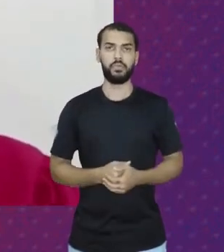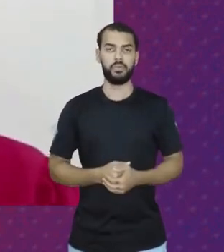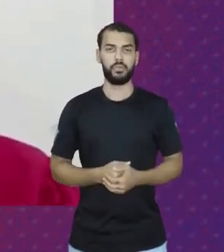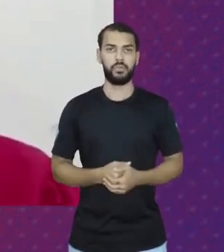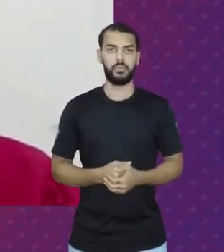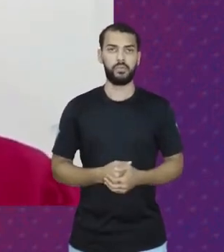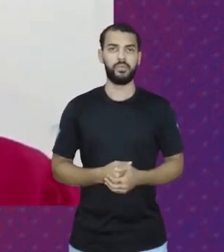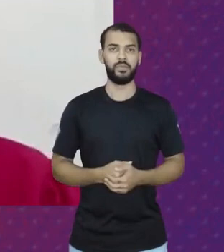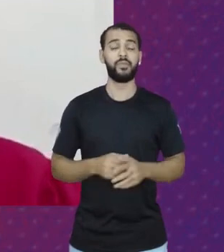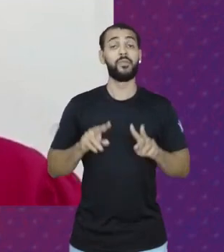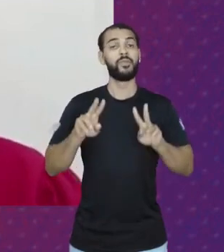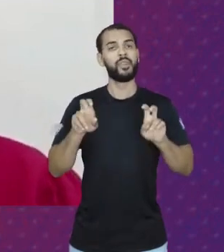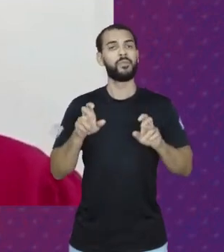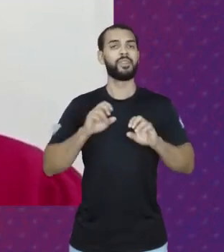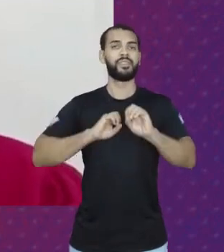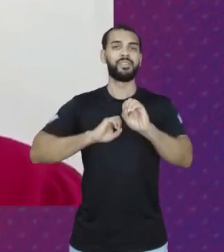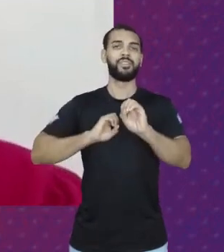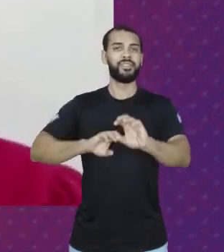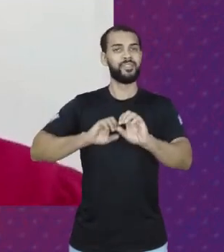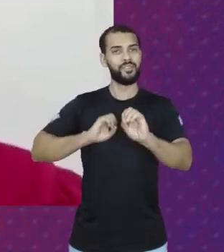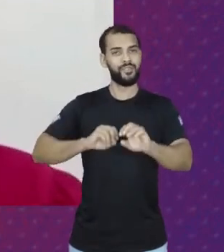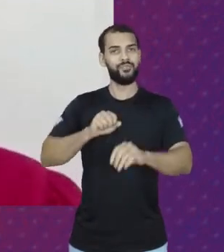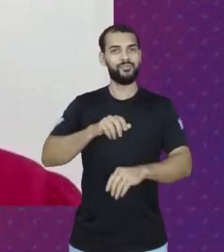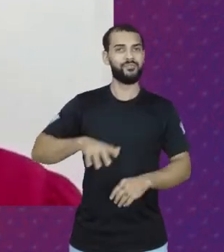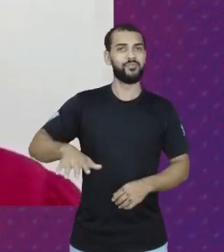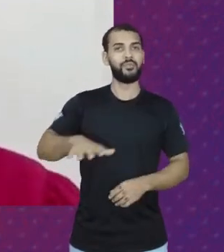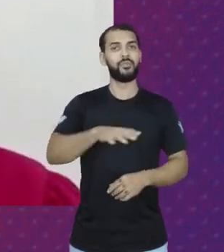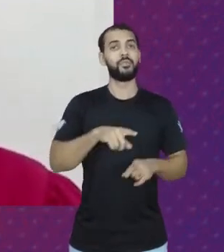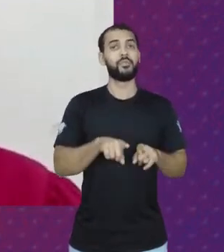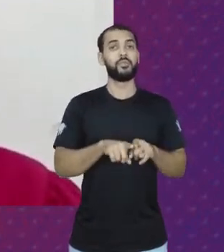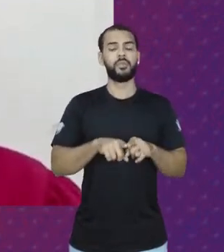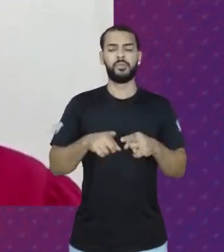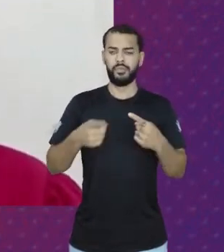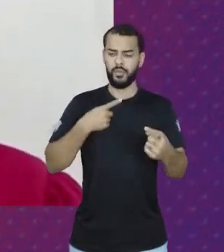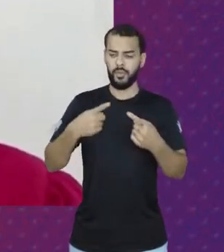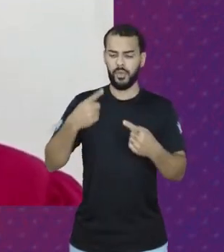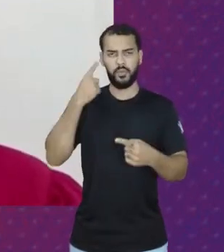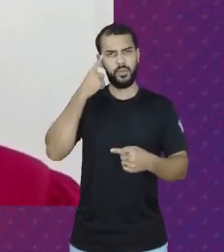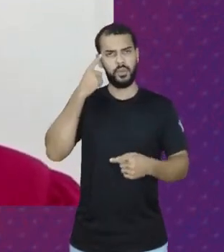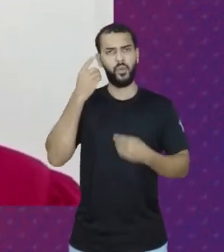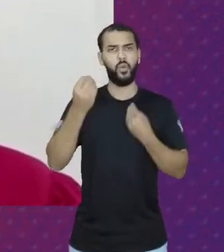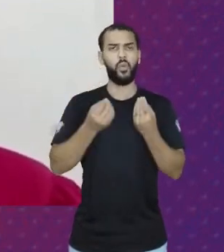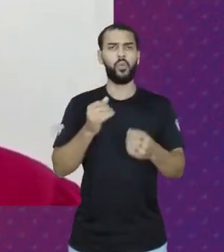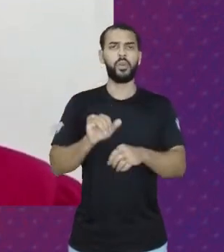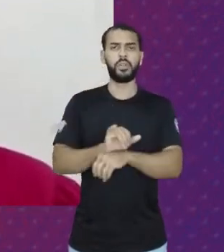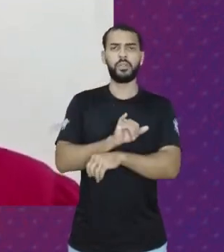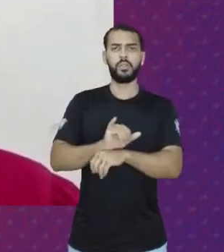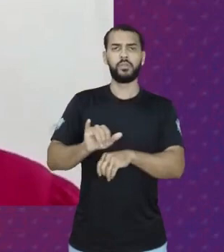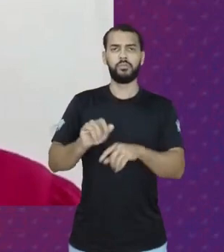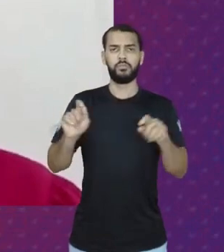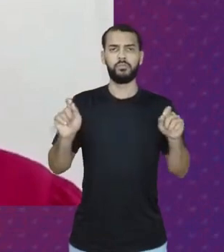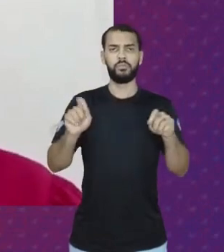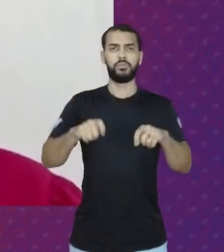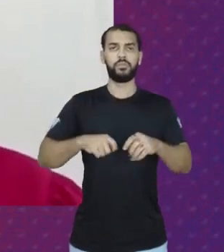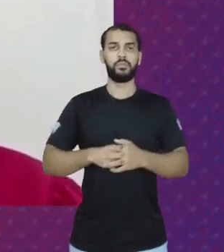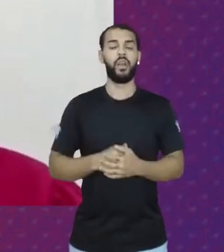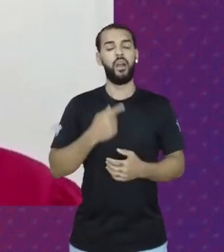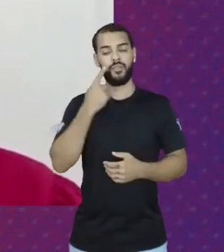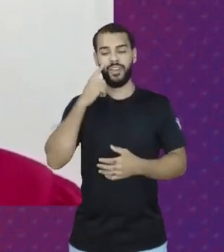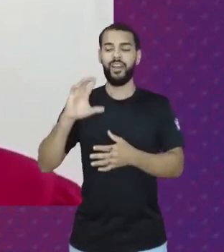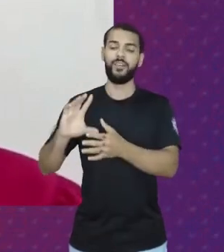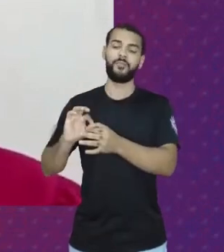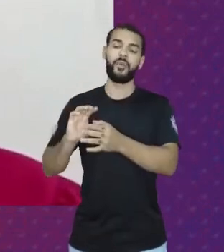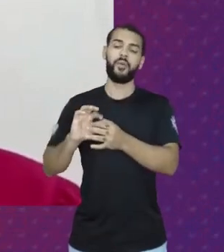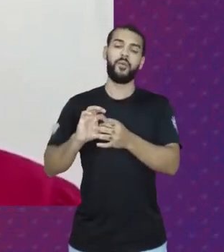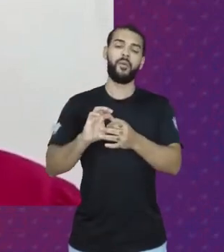nessa questão da educação dialogam estrategicamente. E foi a partir desse contexto